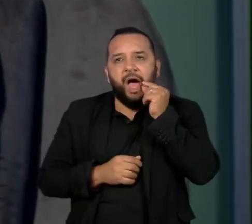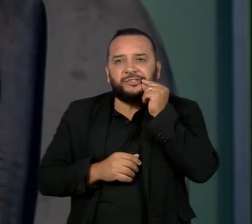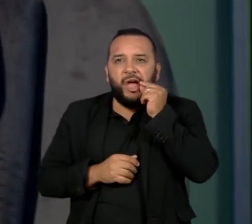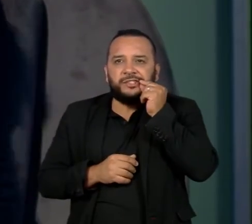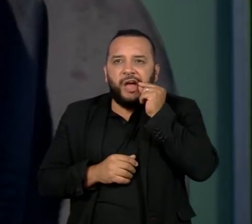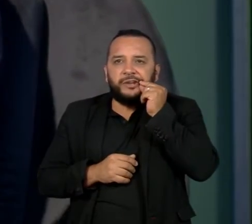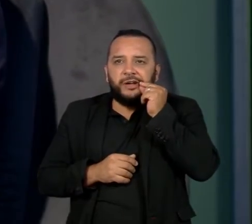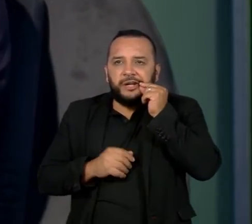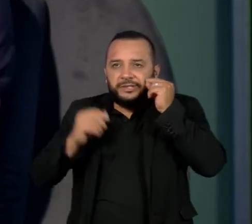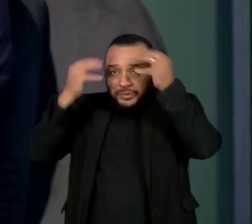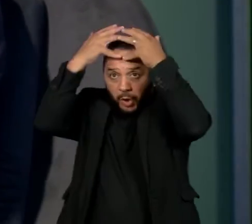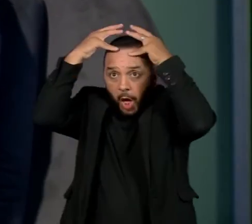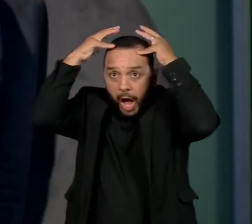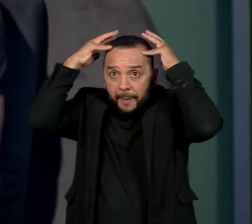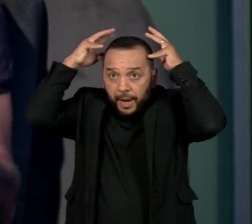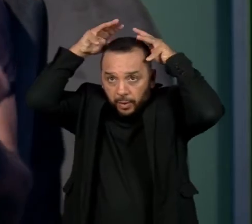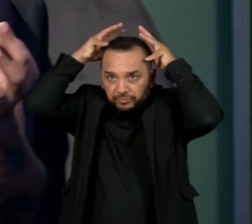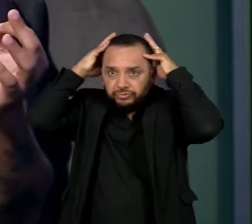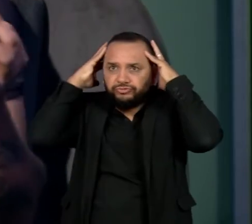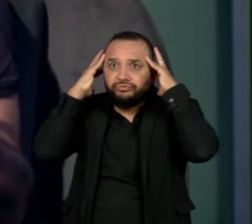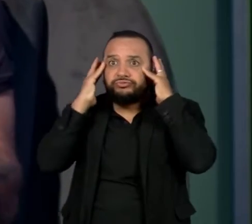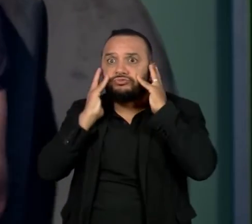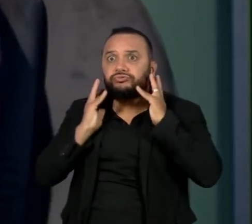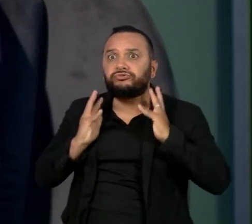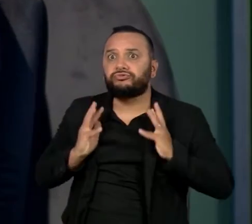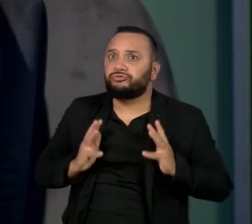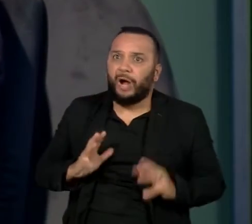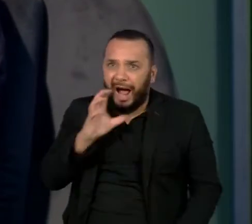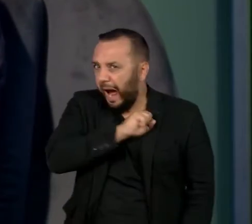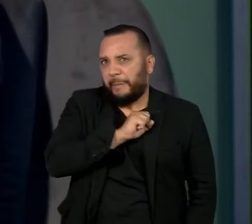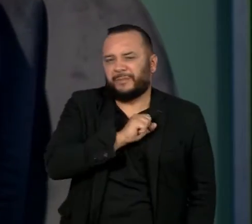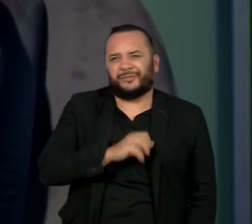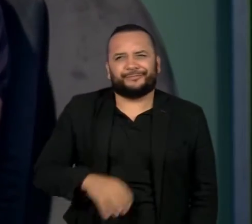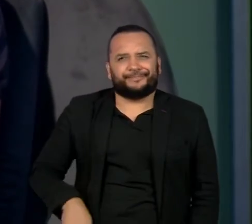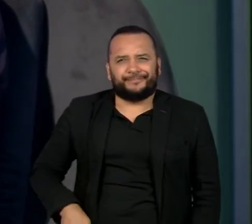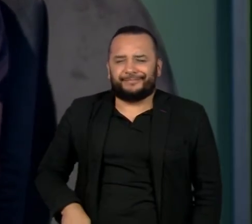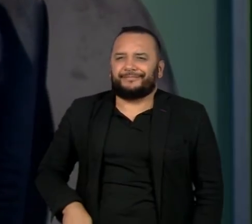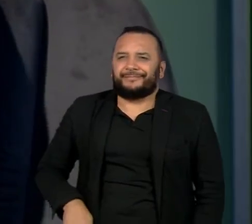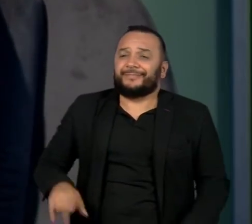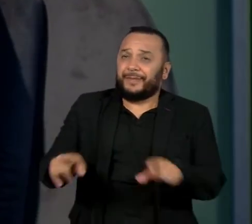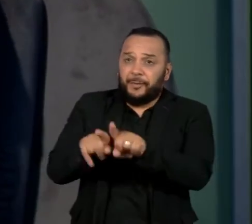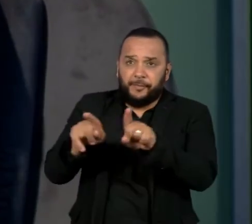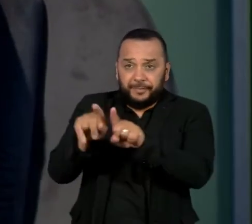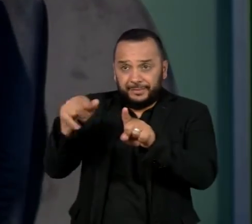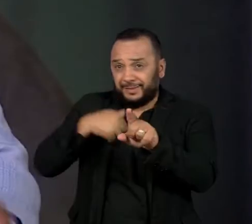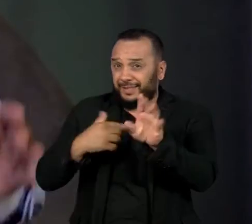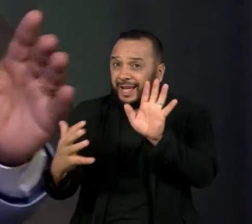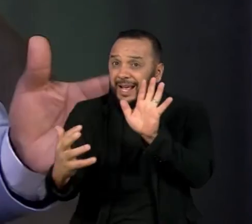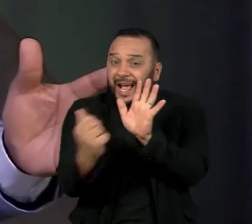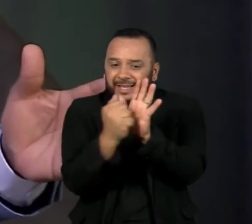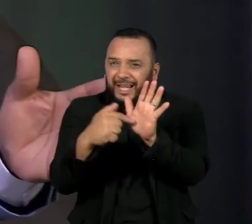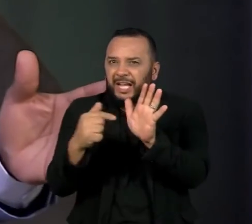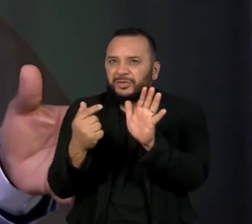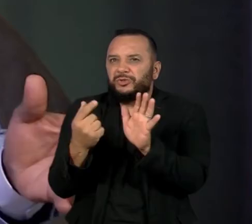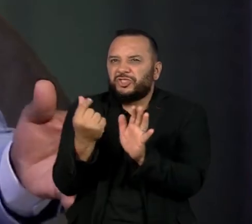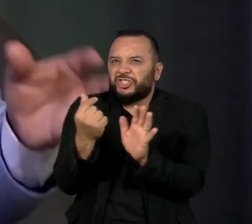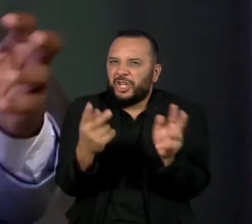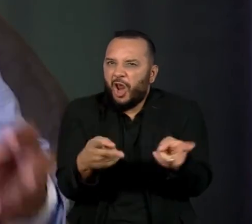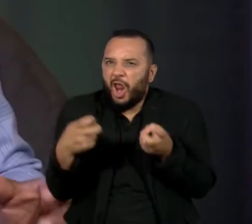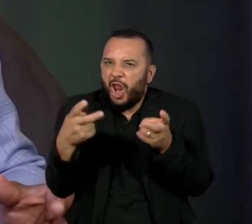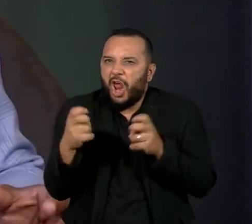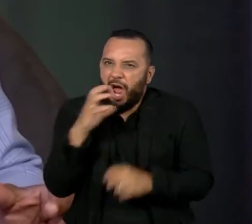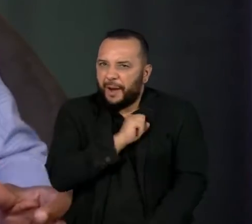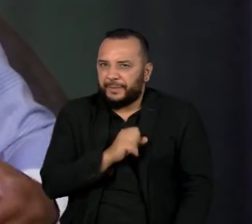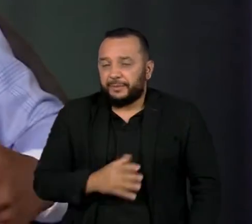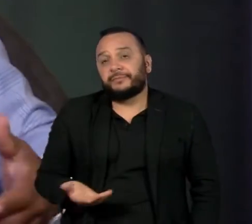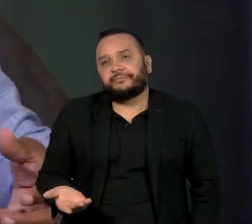cabelo crescer 30 centímetros, do como você fazer um cadastro e ganhar dinheiro fácil e rápido. Agora, Kevin, e a